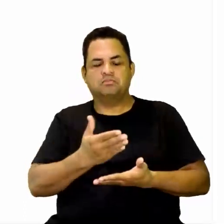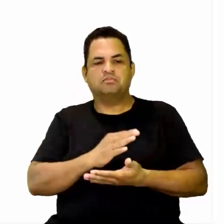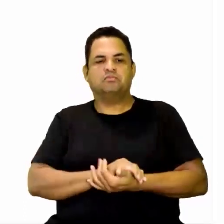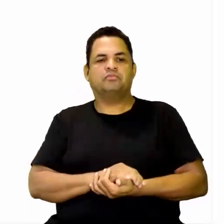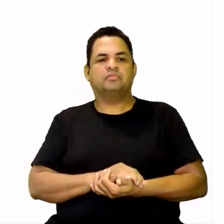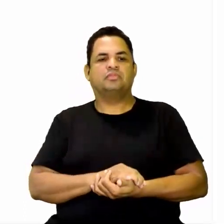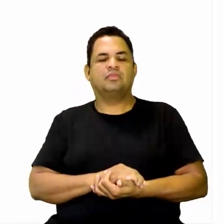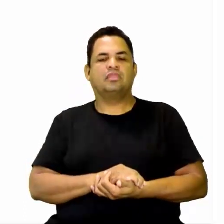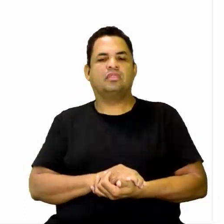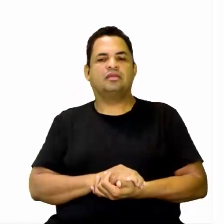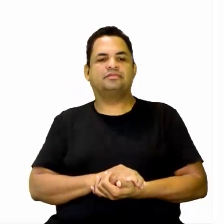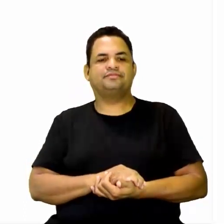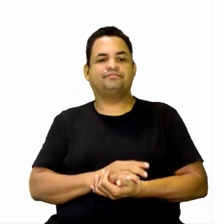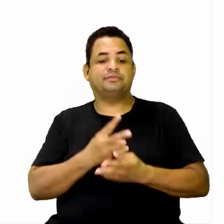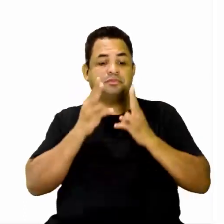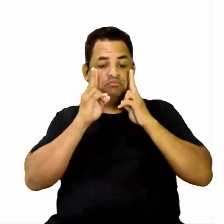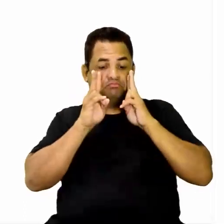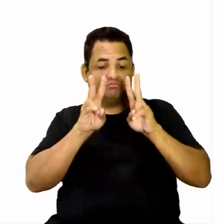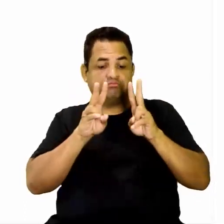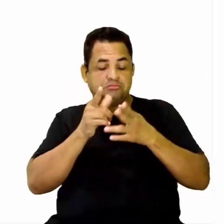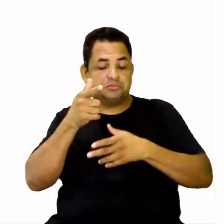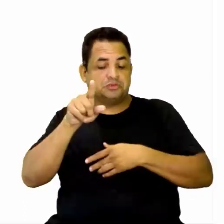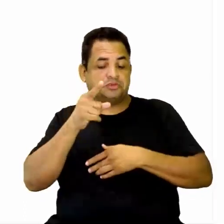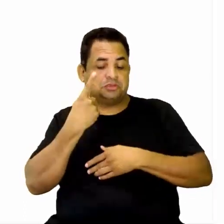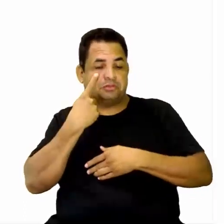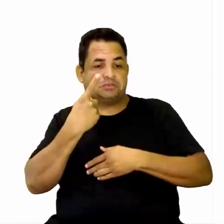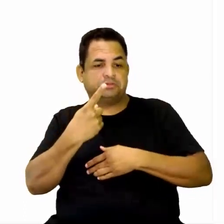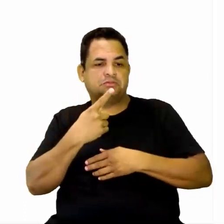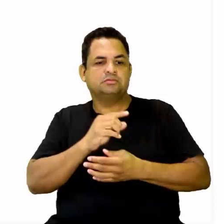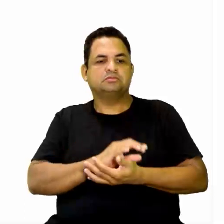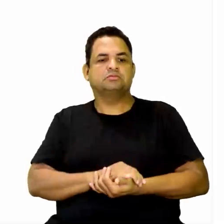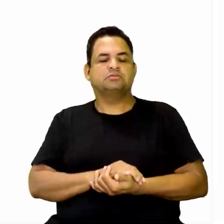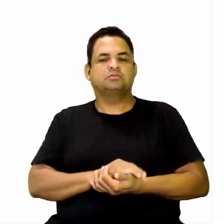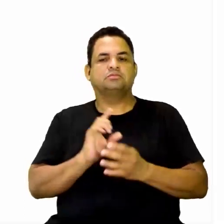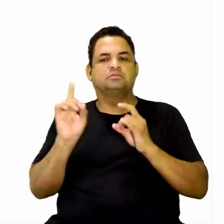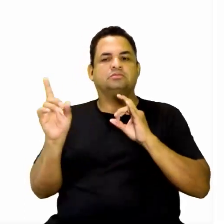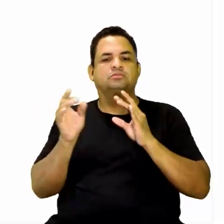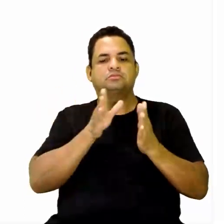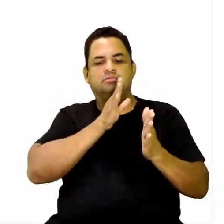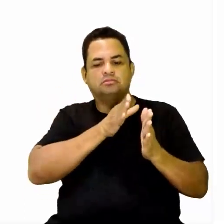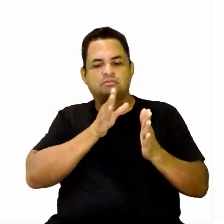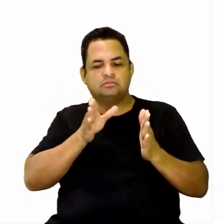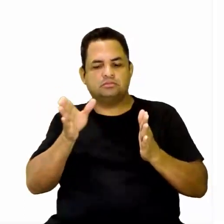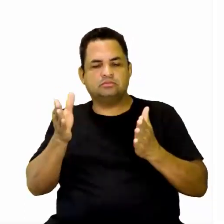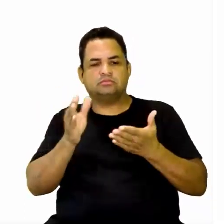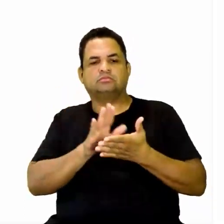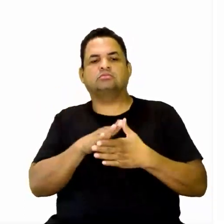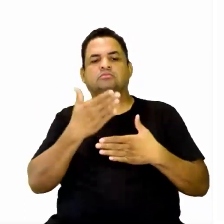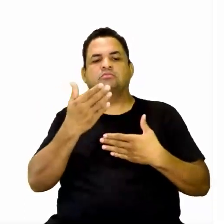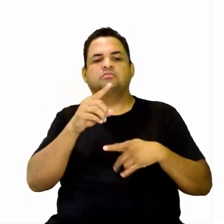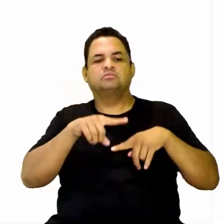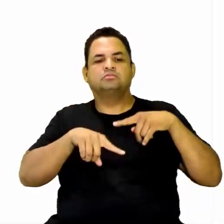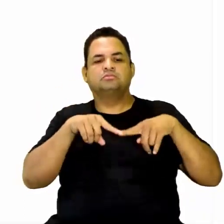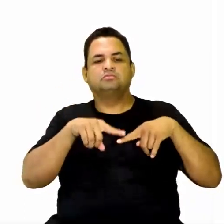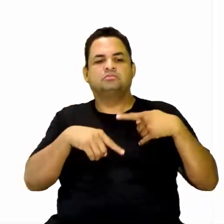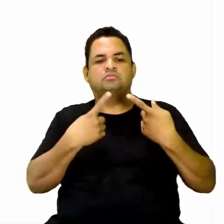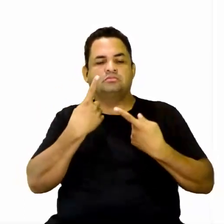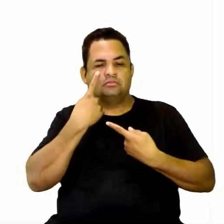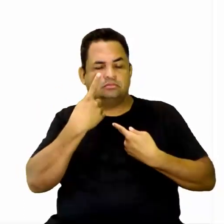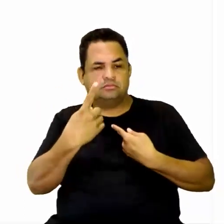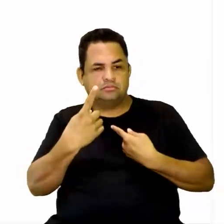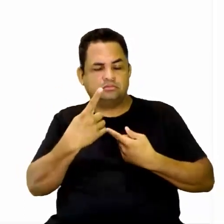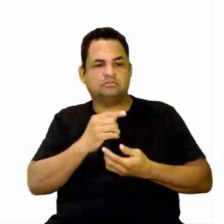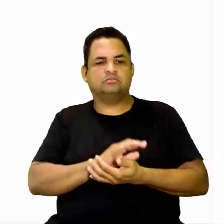toda a sua extensão. Tá joia? Então, cada fase de um material, você identifica,